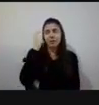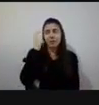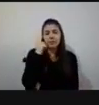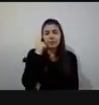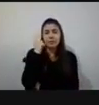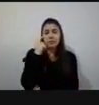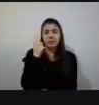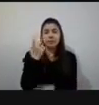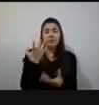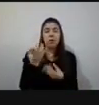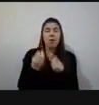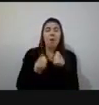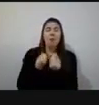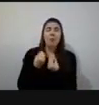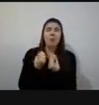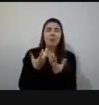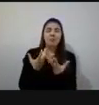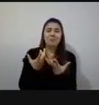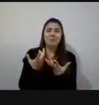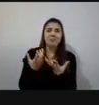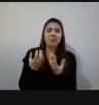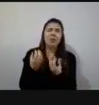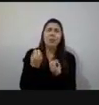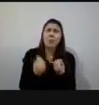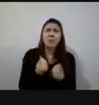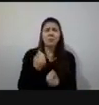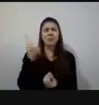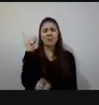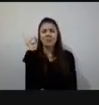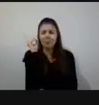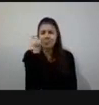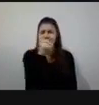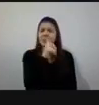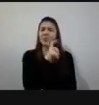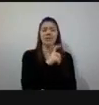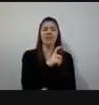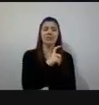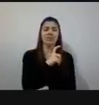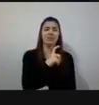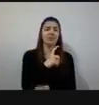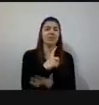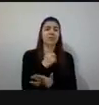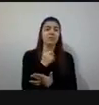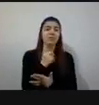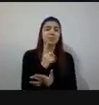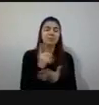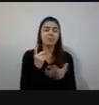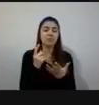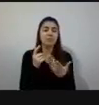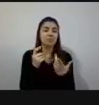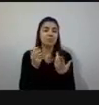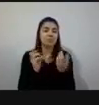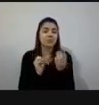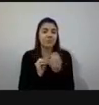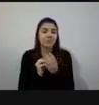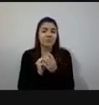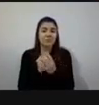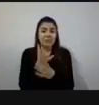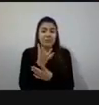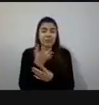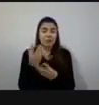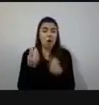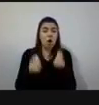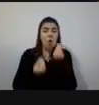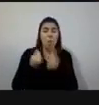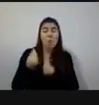assim, por isso que eu disse, como é difícil também, numa situação assim, as duas